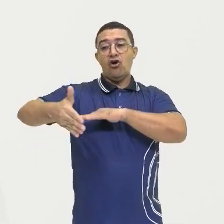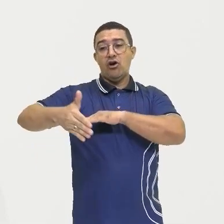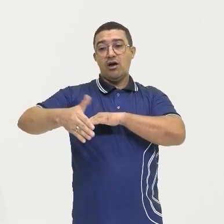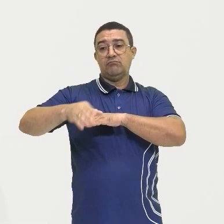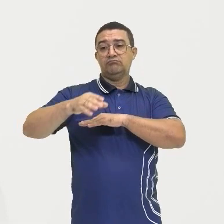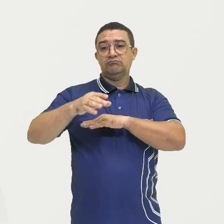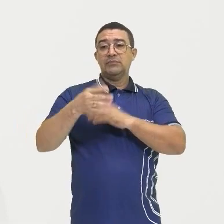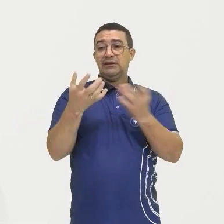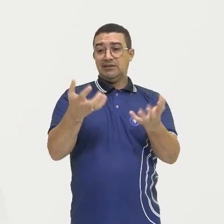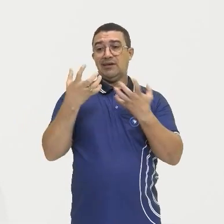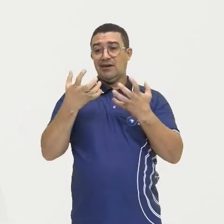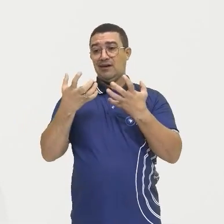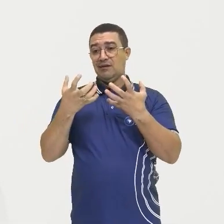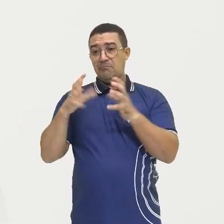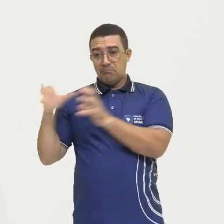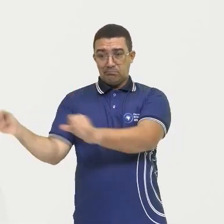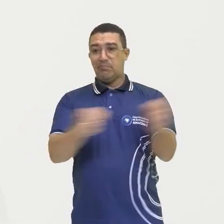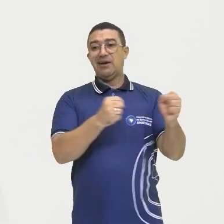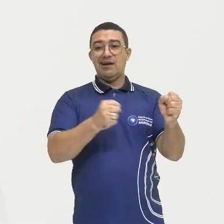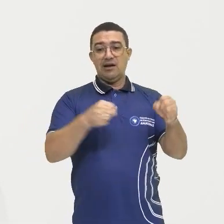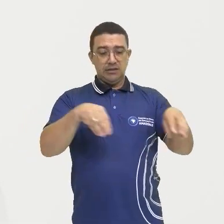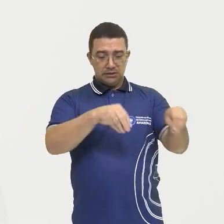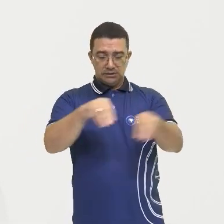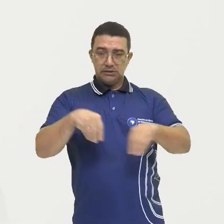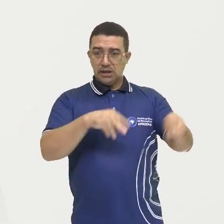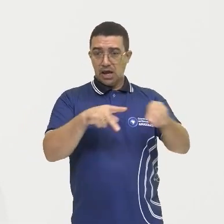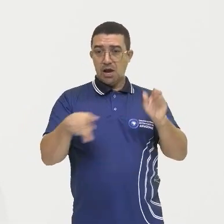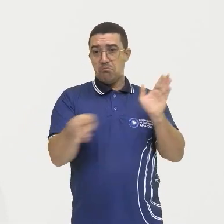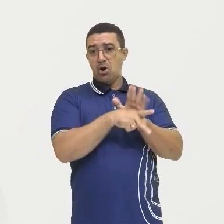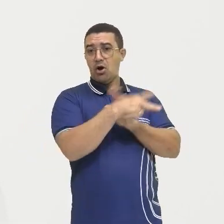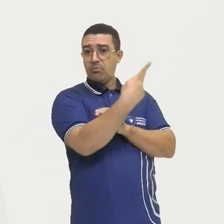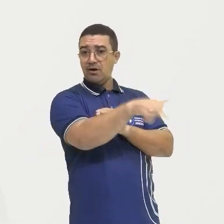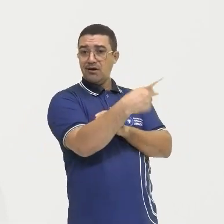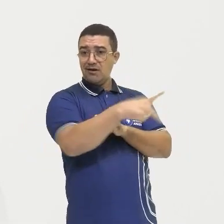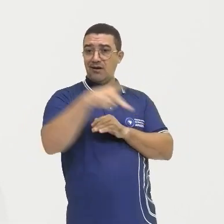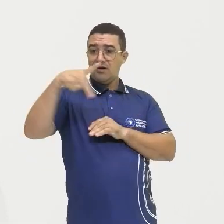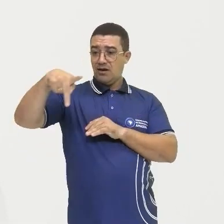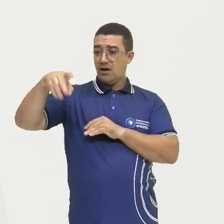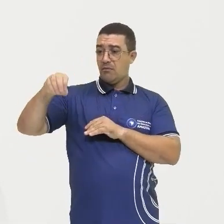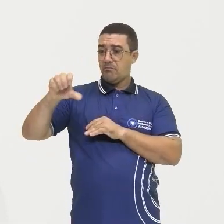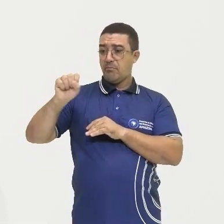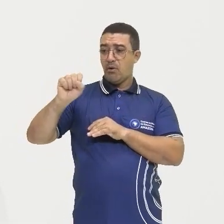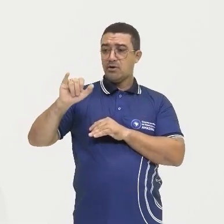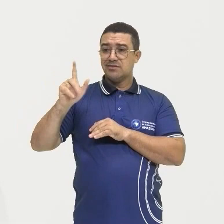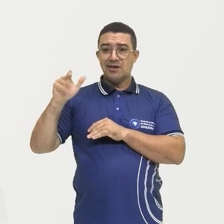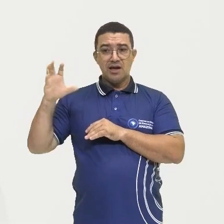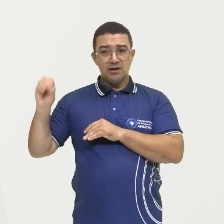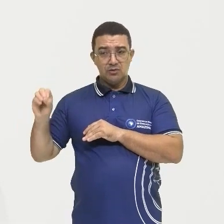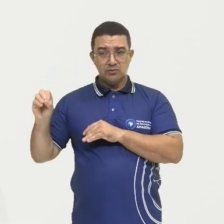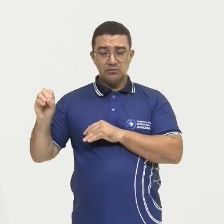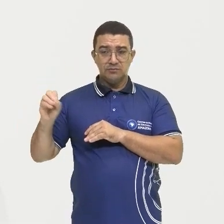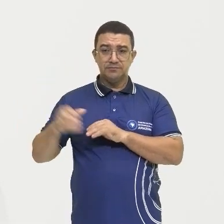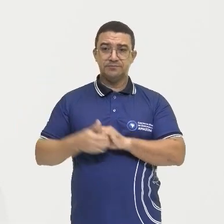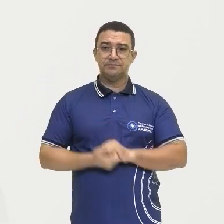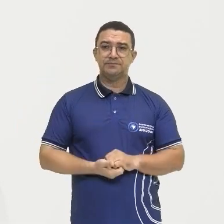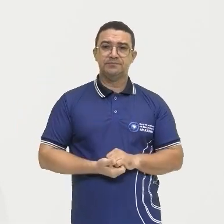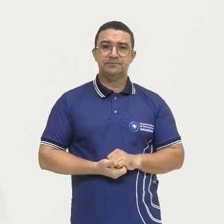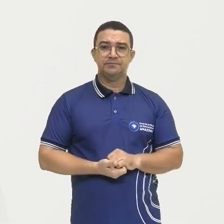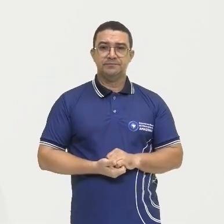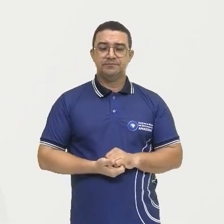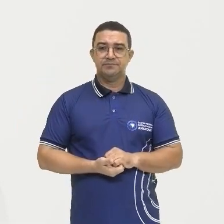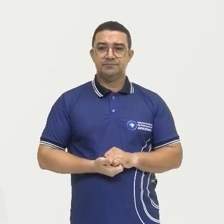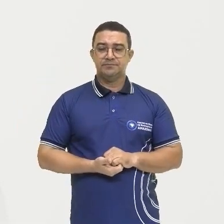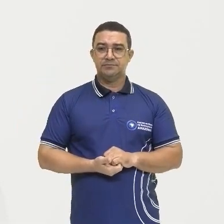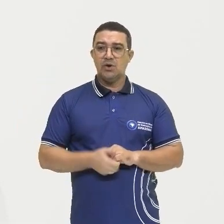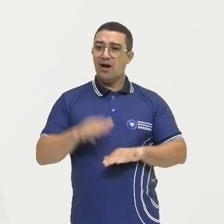isso normalmente fraudando os títulos de propriedade dessa terra. Até porque o poceiro que está aqui, na maioria das